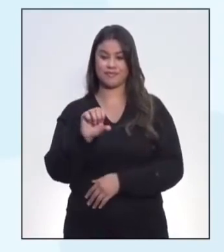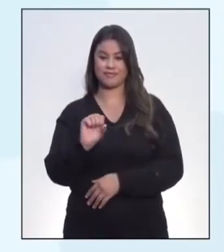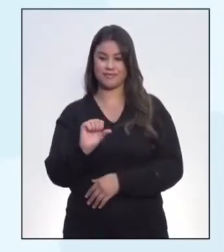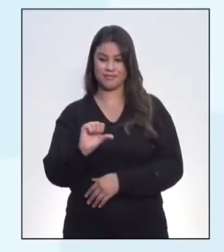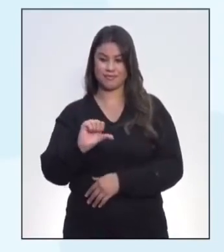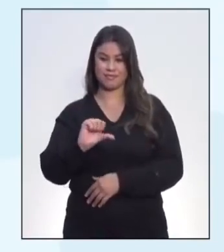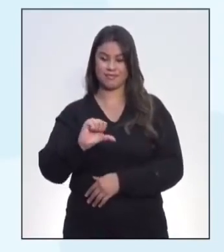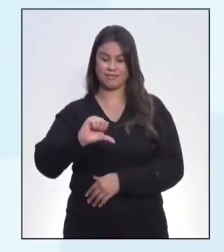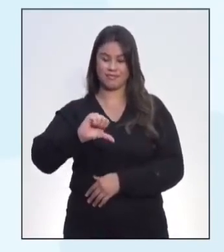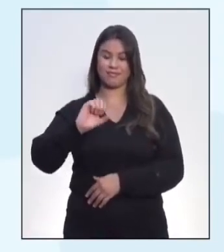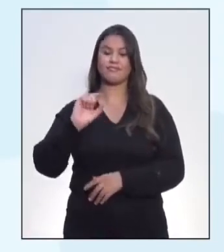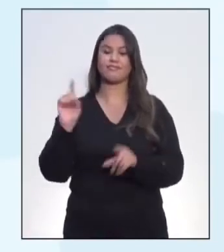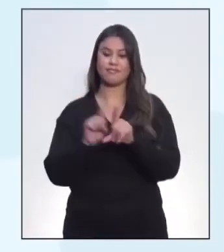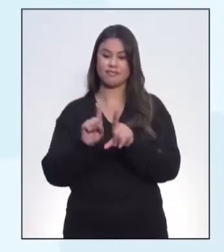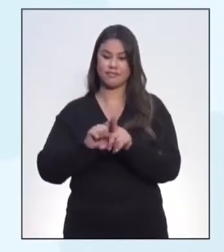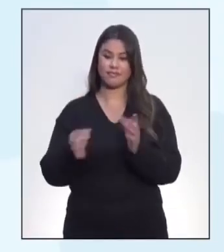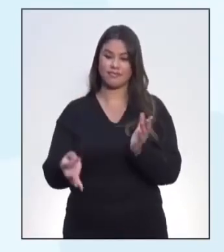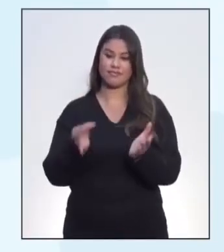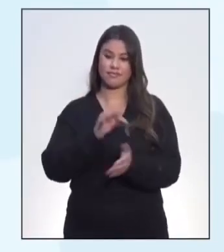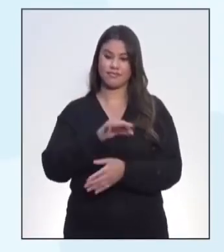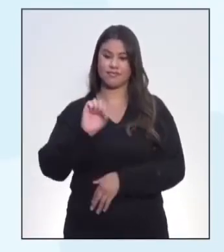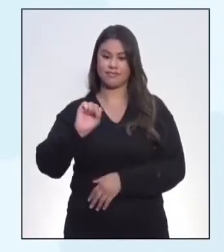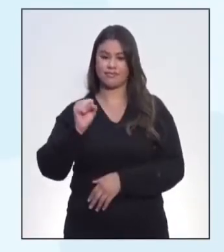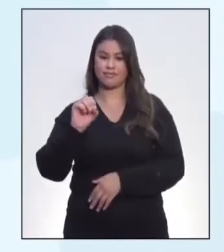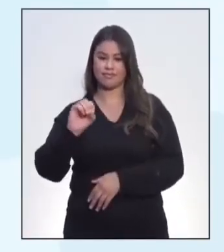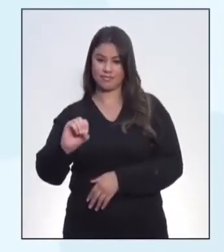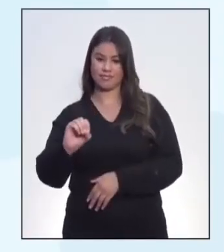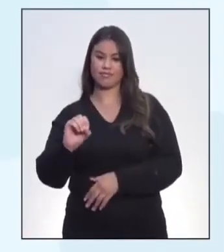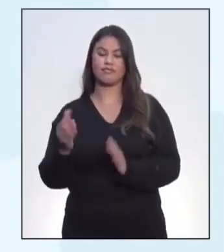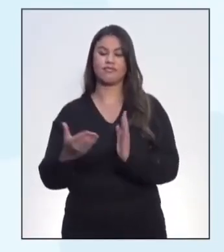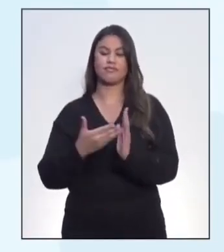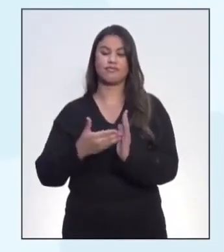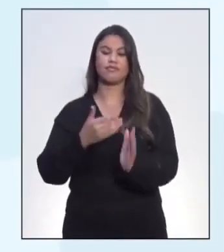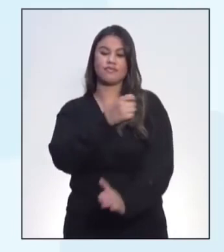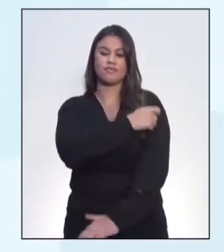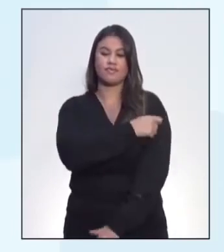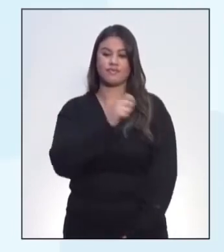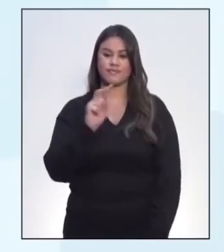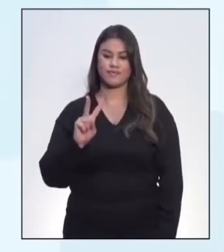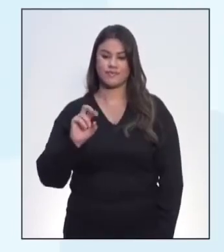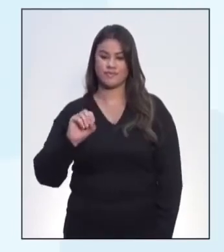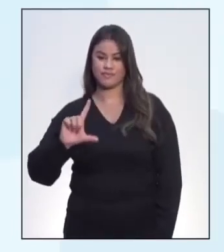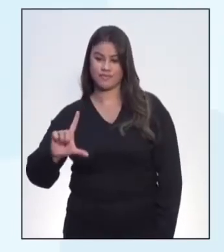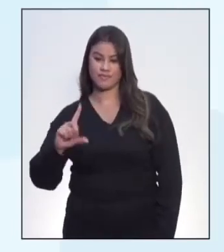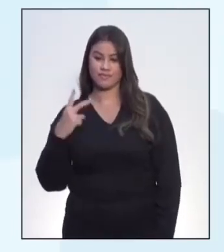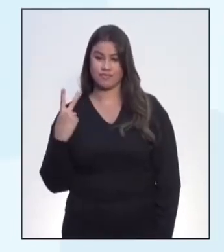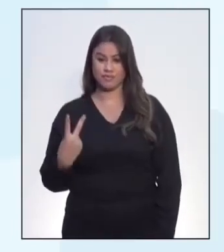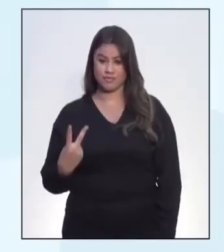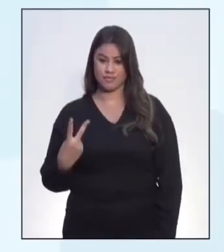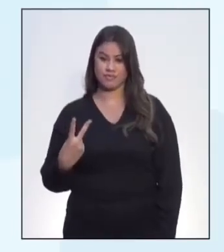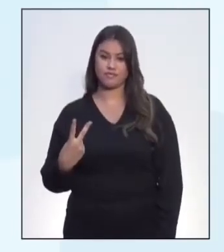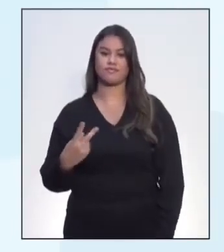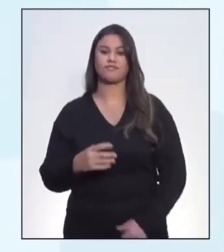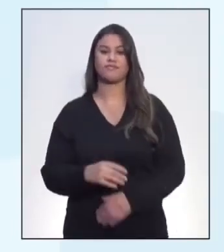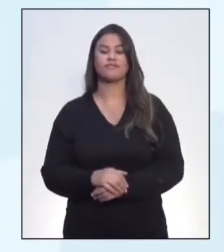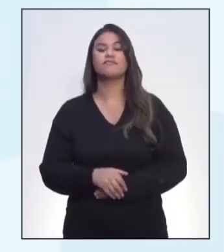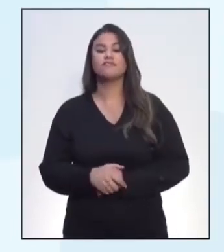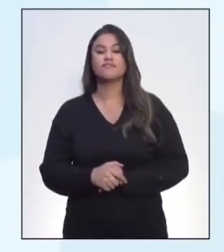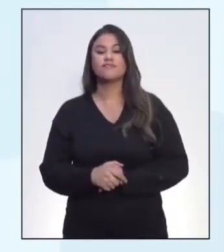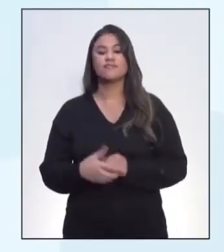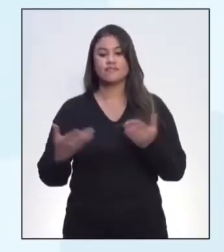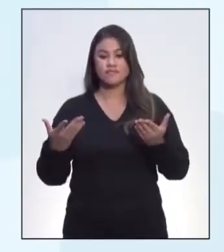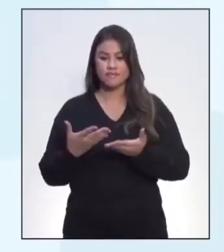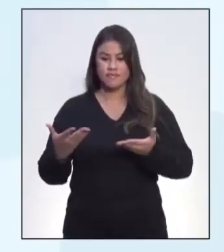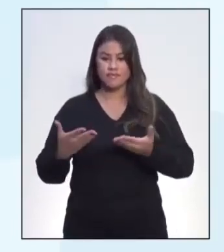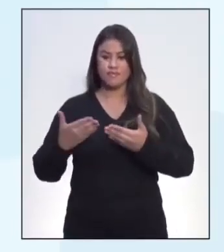Aluno, 6º ano, volume 2, a parte 1. Continuaremos trabalhando a interpretação de gráficos. E